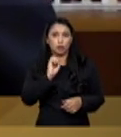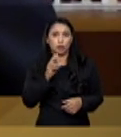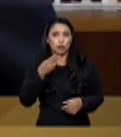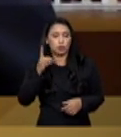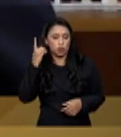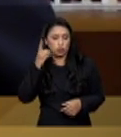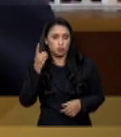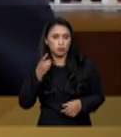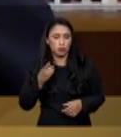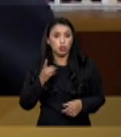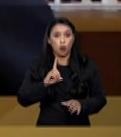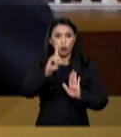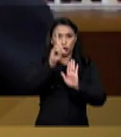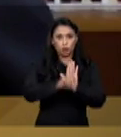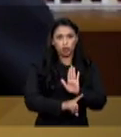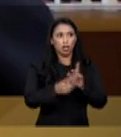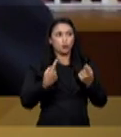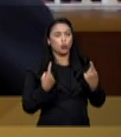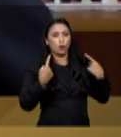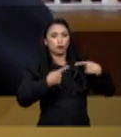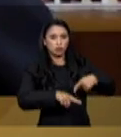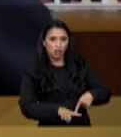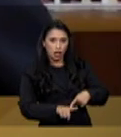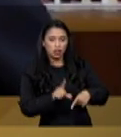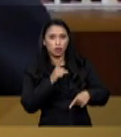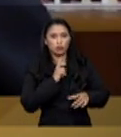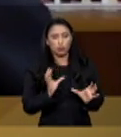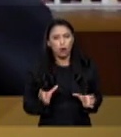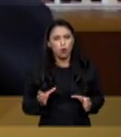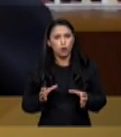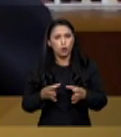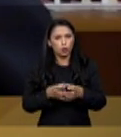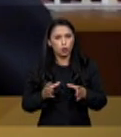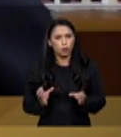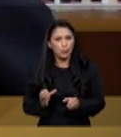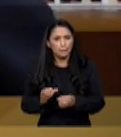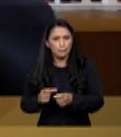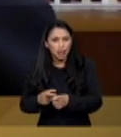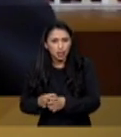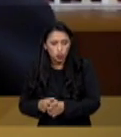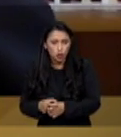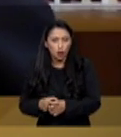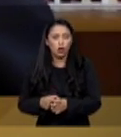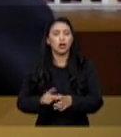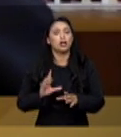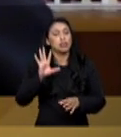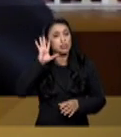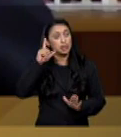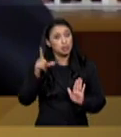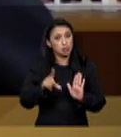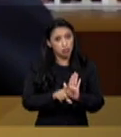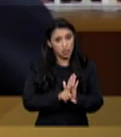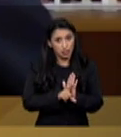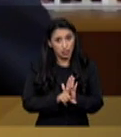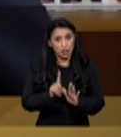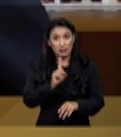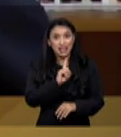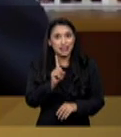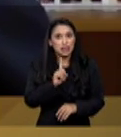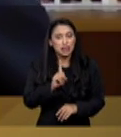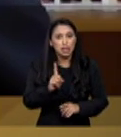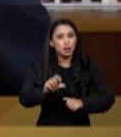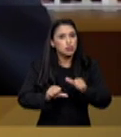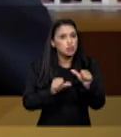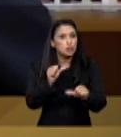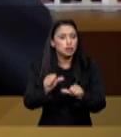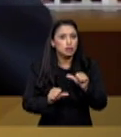oposição, especialmente aquele reconhecido às minorias legislativas, para que não se transforme